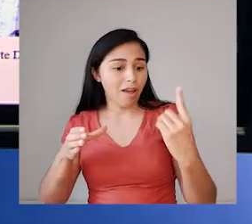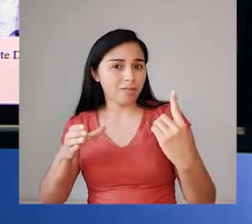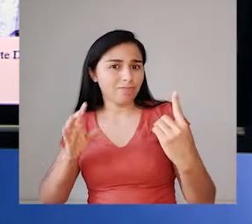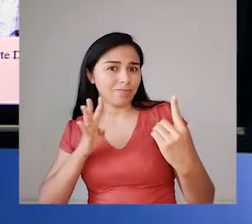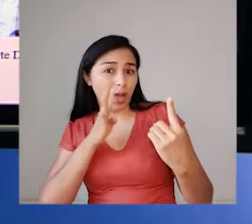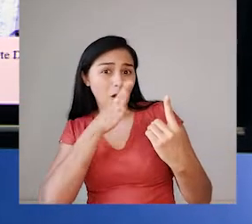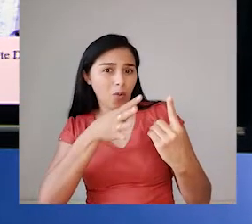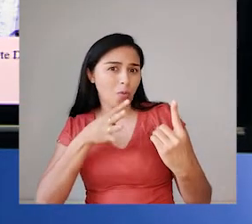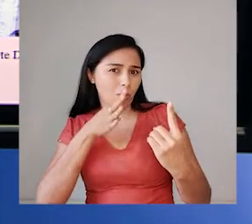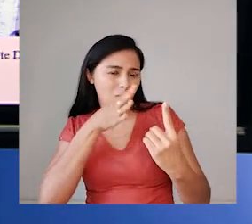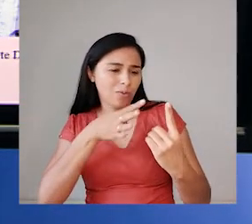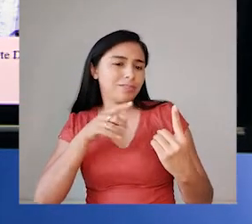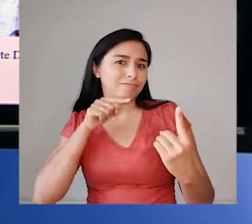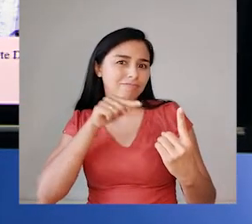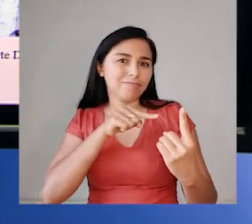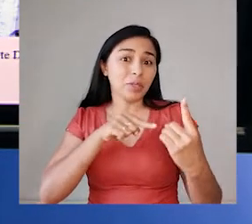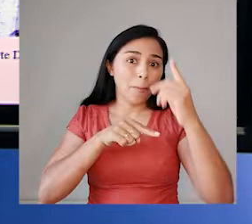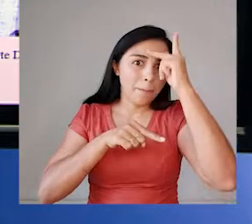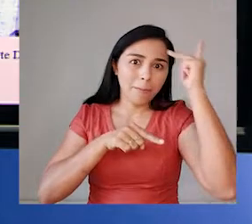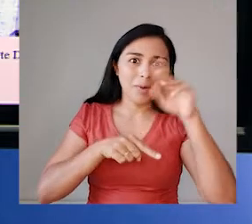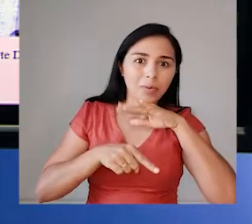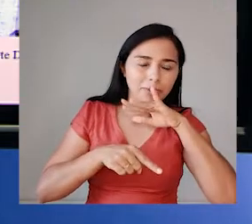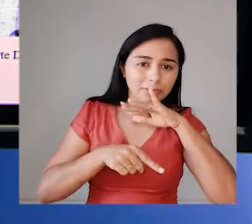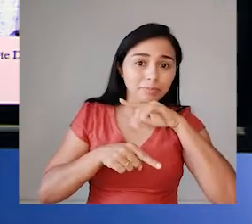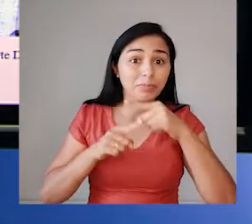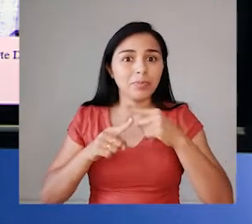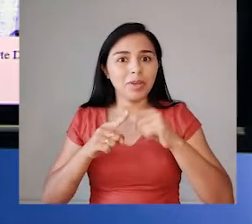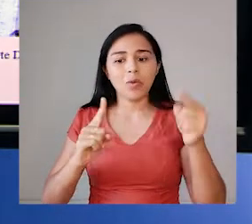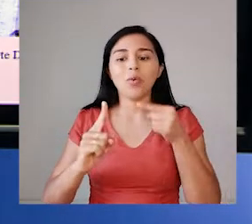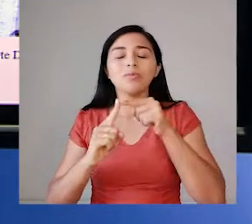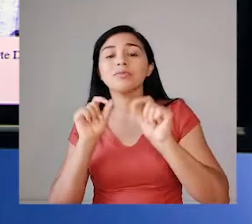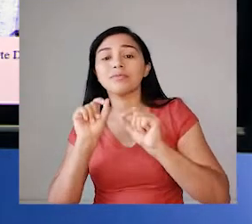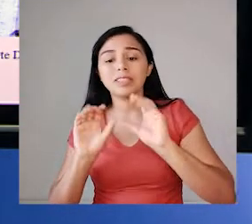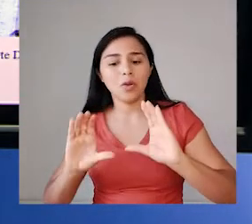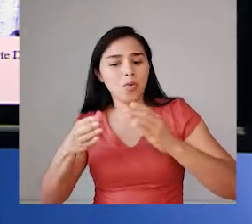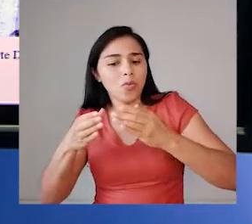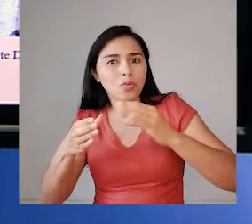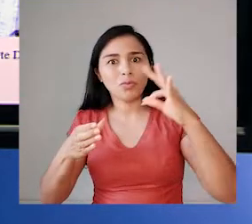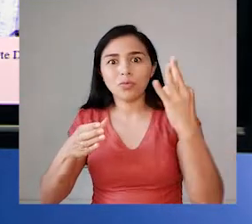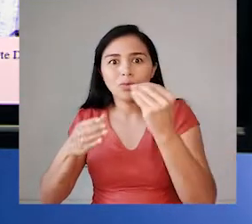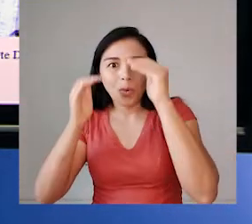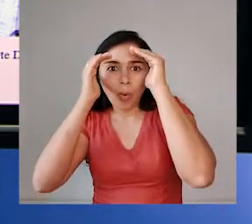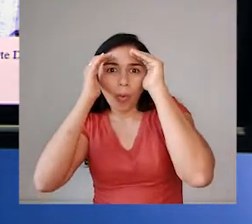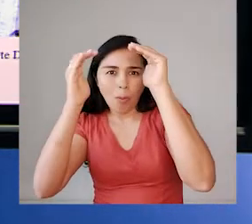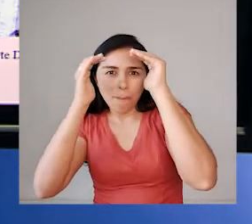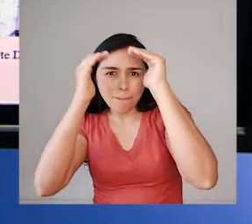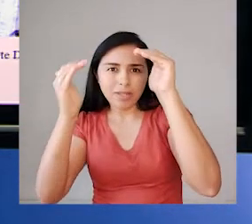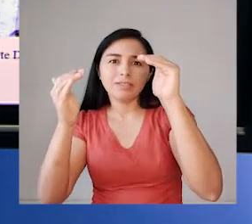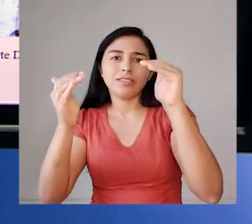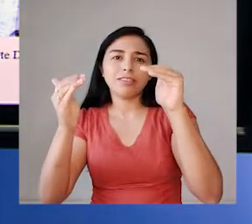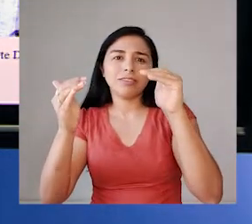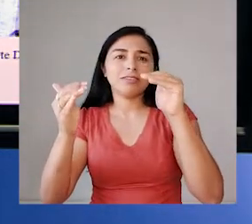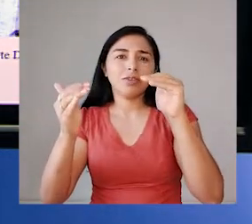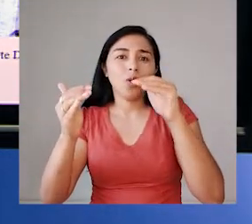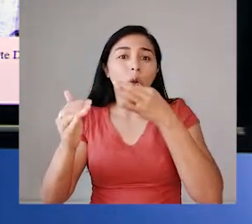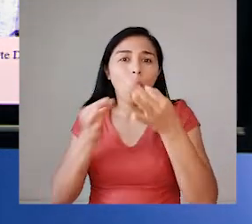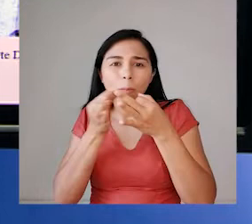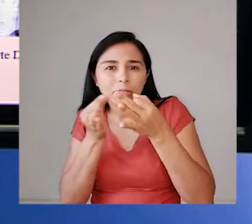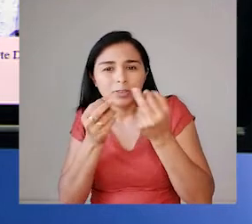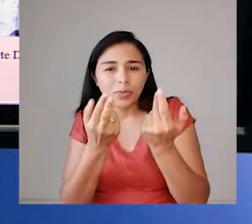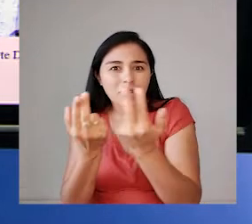e digam amém e não questionem, certo? E aí, esse conto nos traz